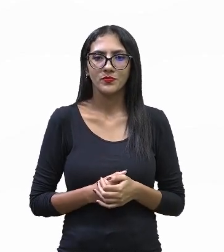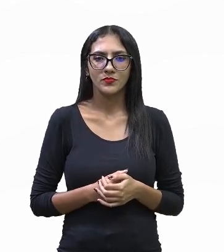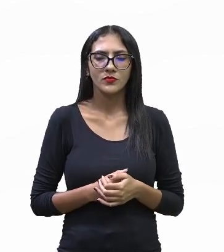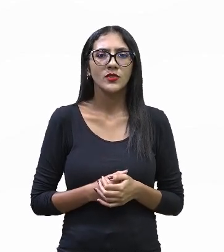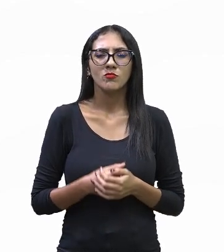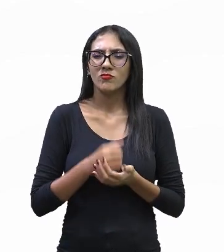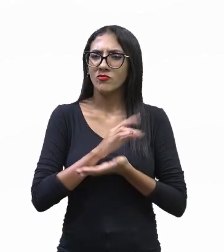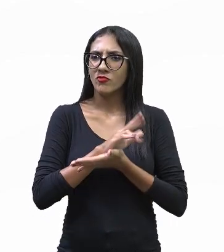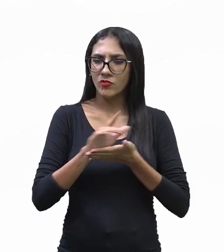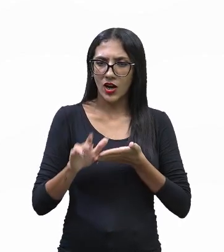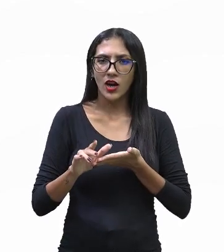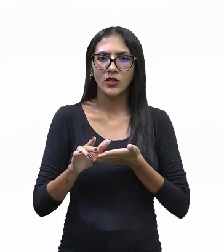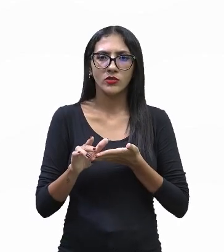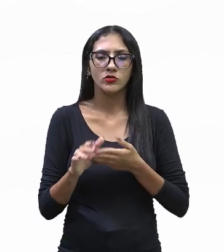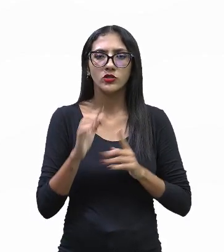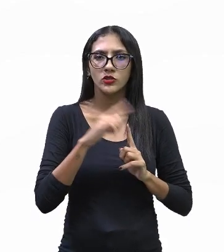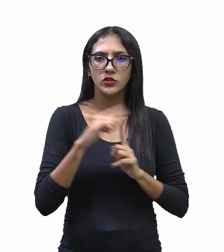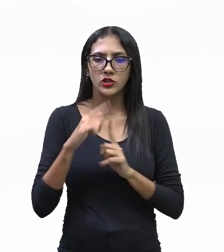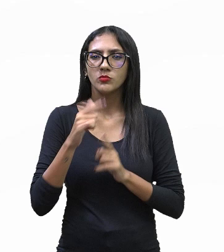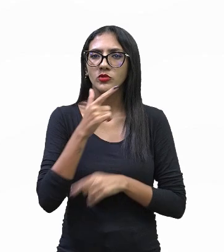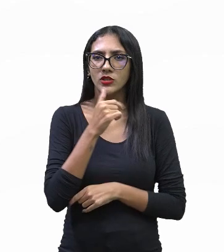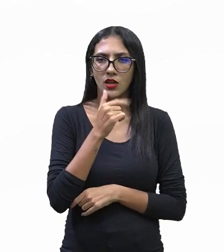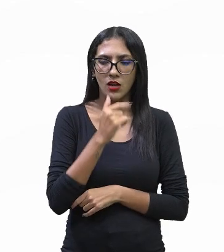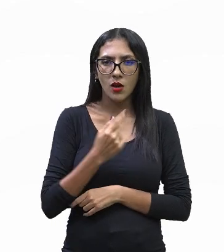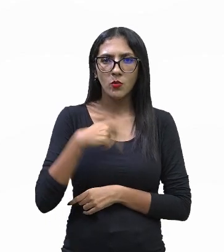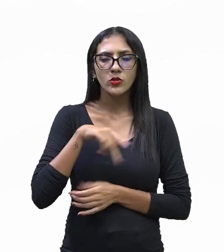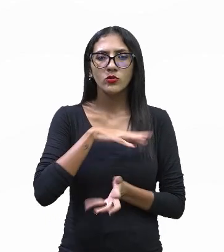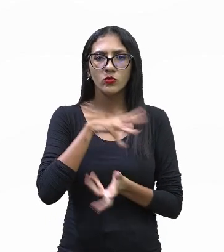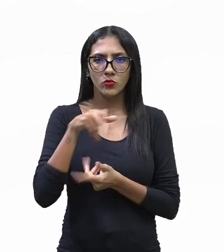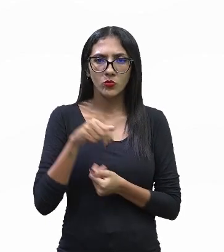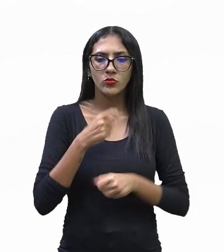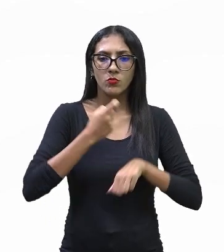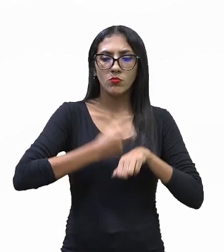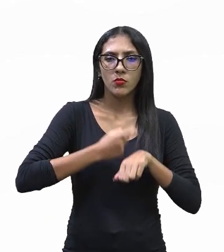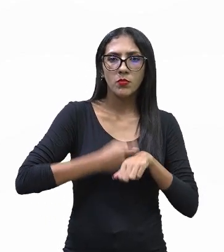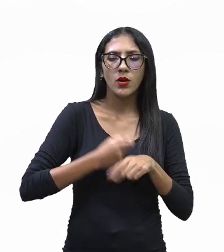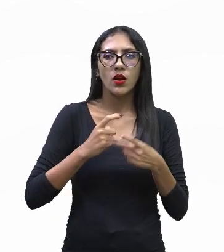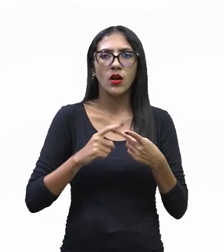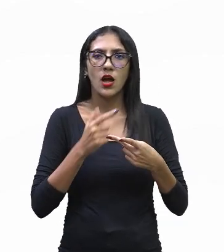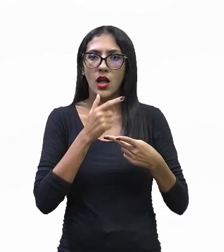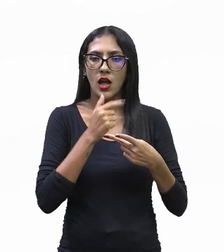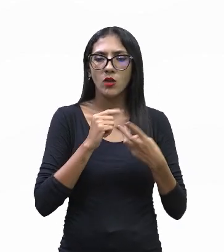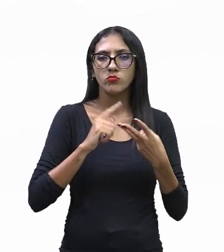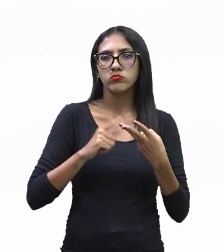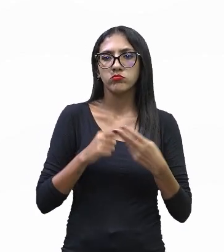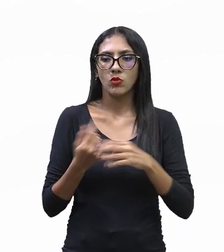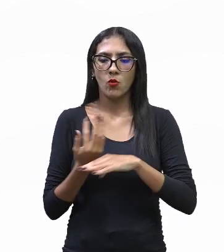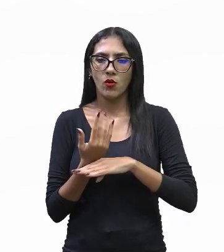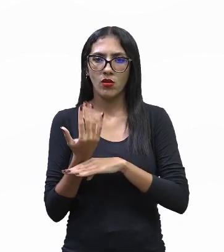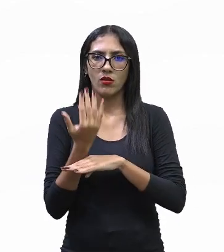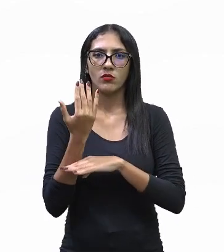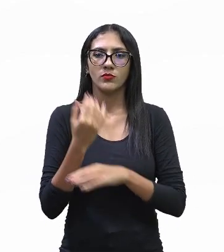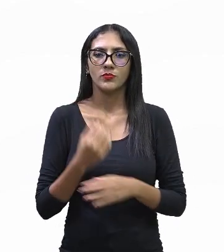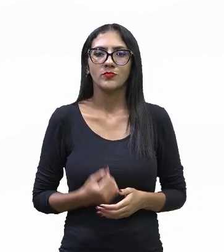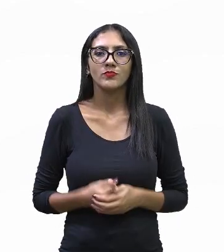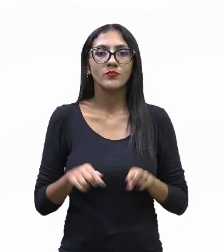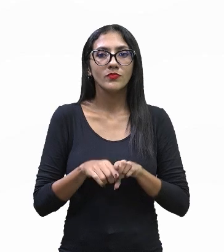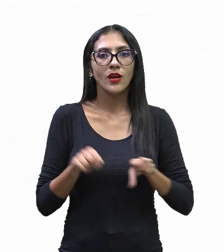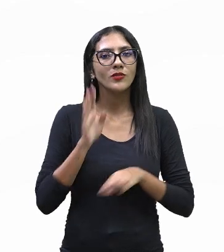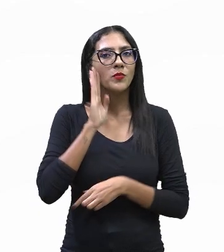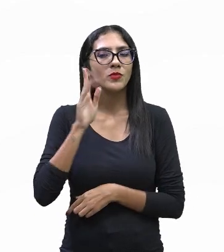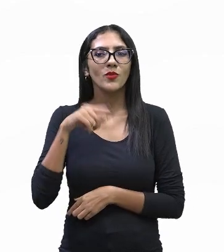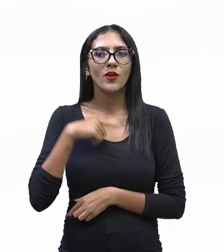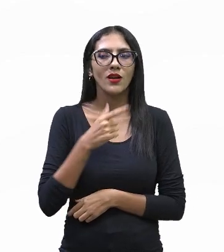diferentes estados físicos da matéria no planeta, né, sólido, líquido ou gasoso, sendo a forma líquida